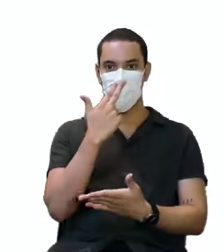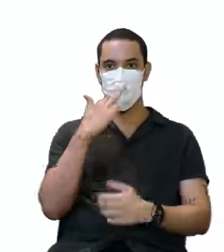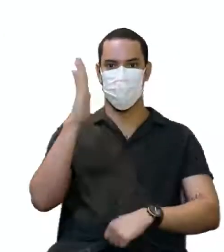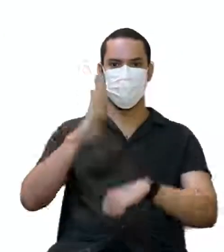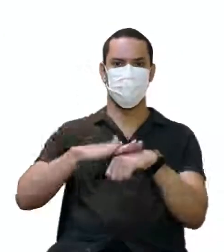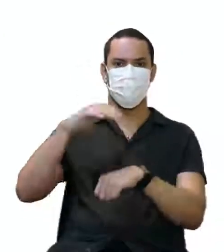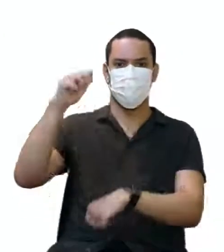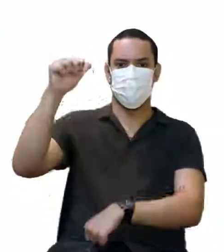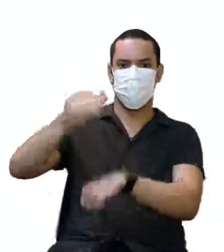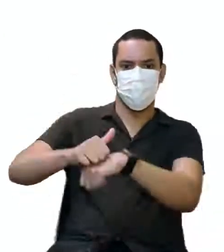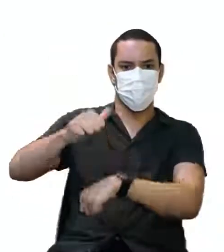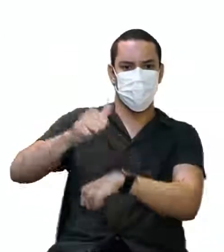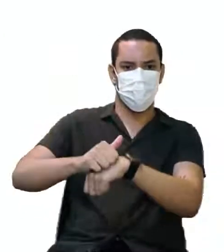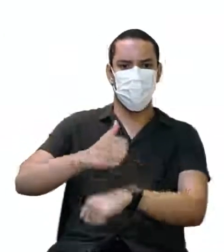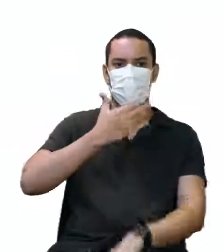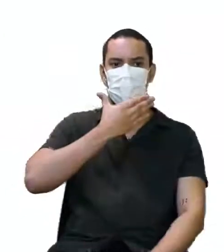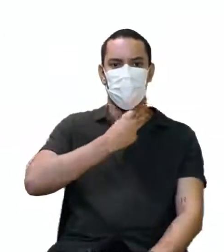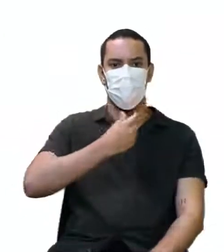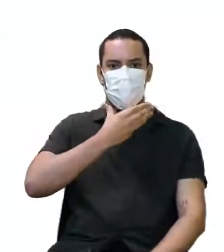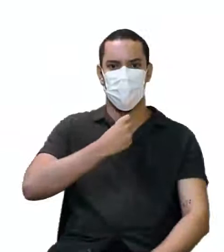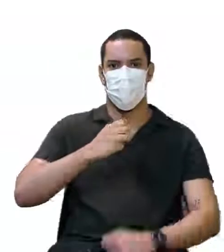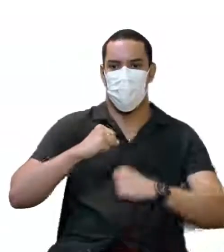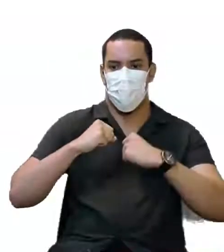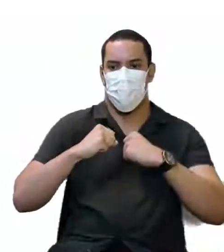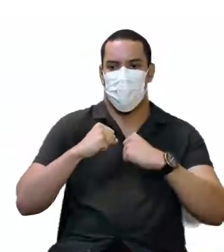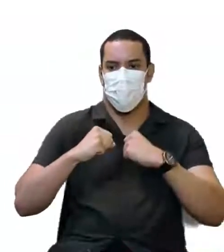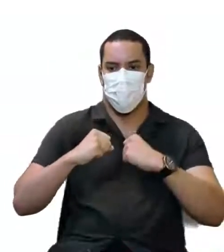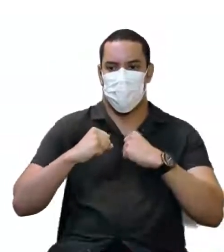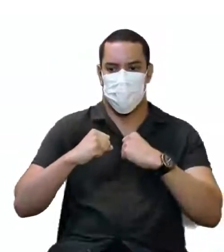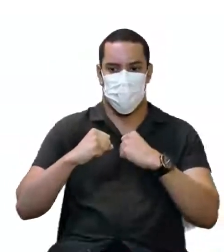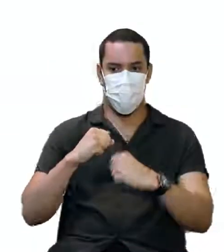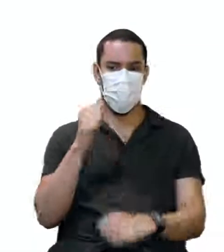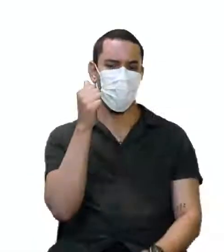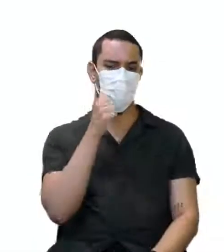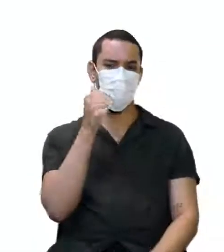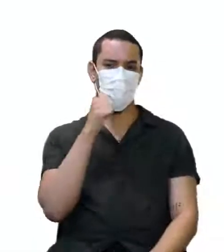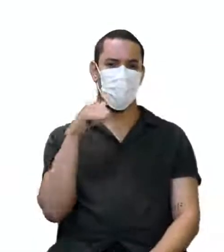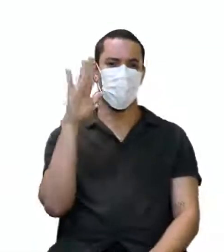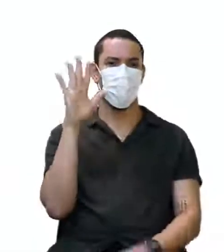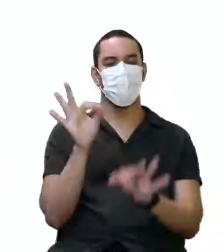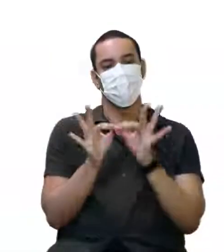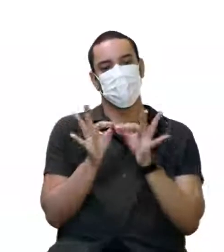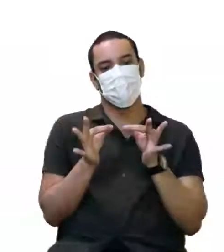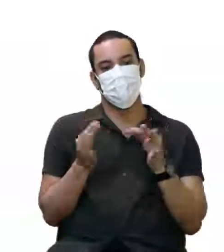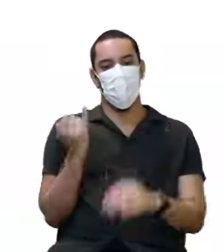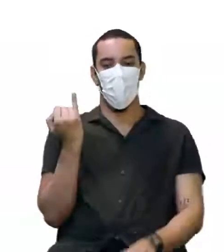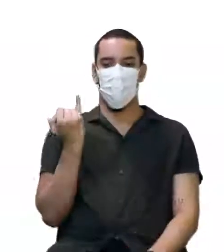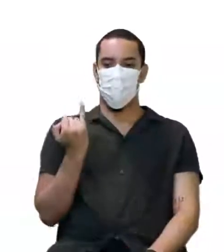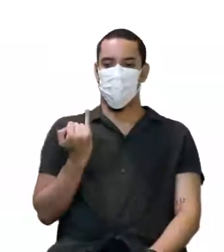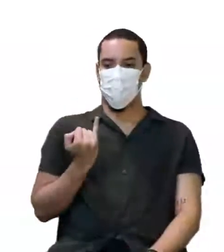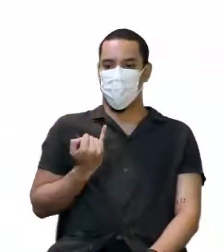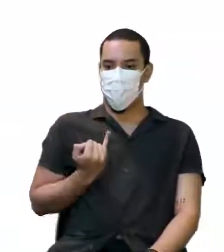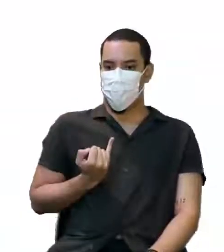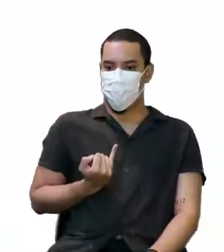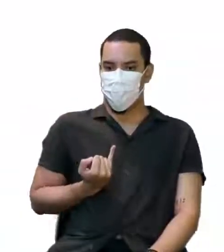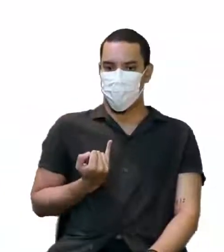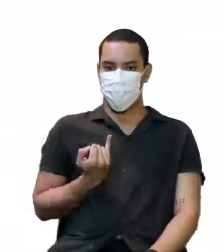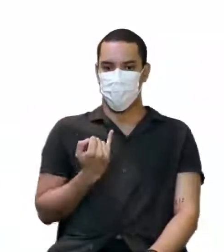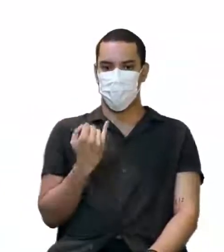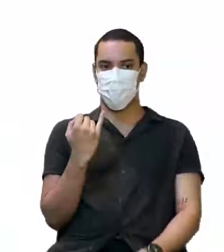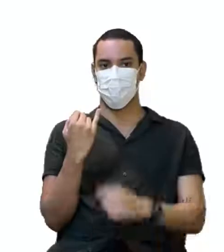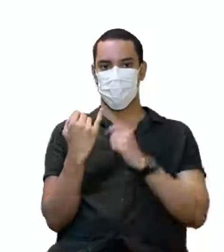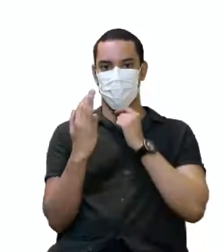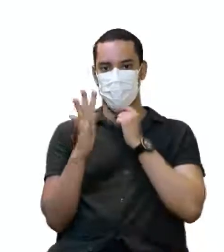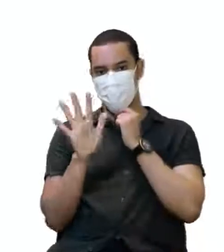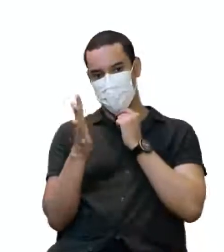macho, é um pouquinho maior, não é? A mulher é mais sequinha, parece frágil, mas